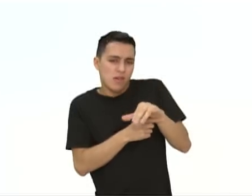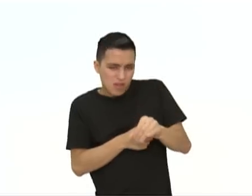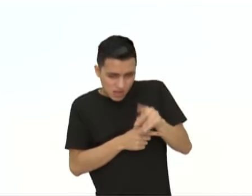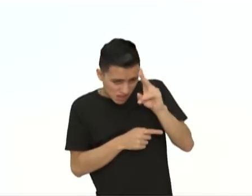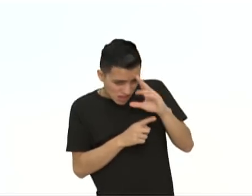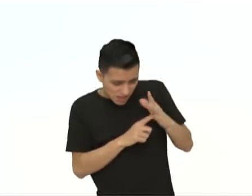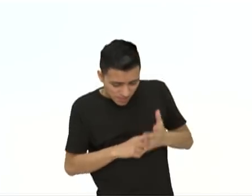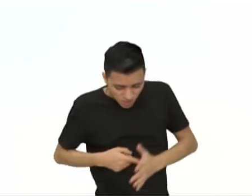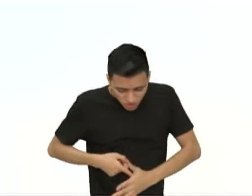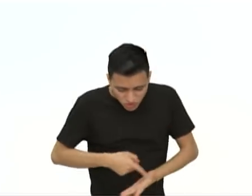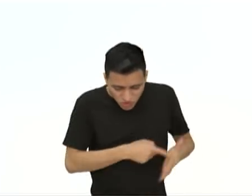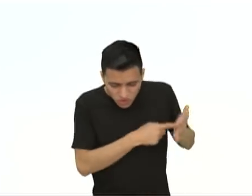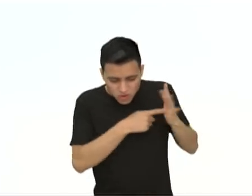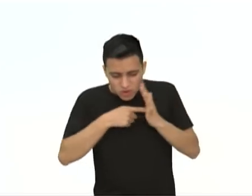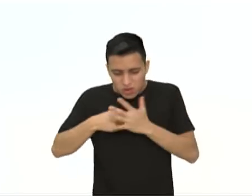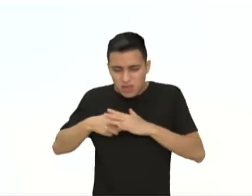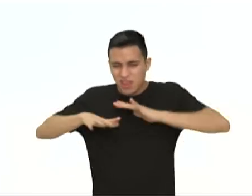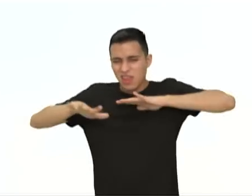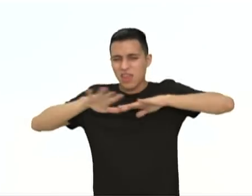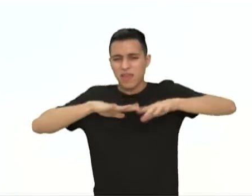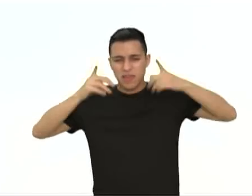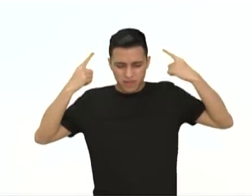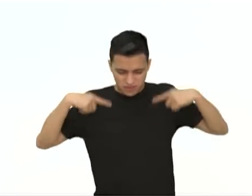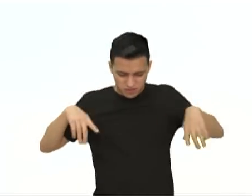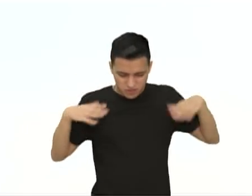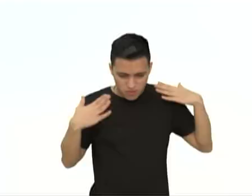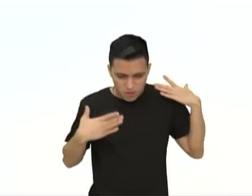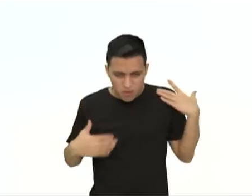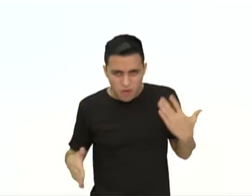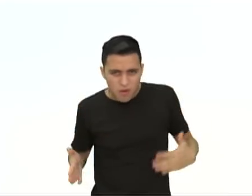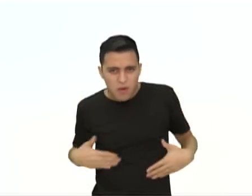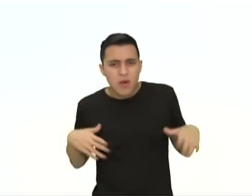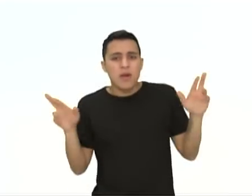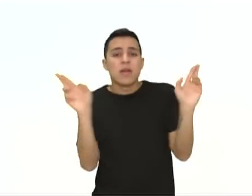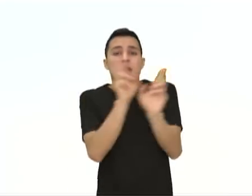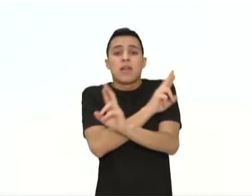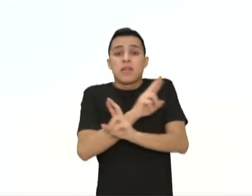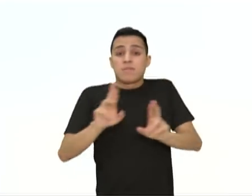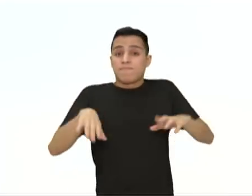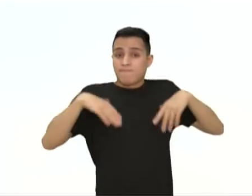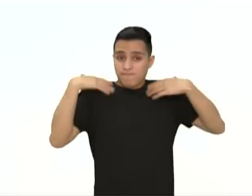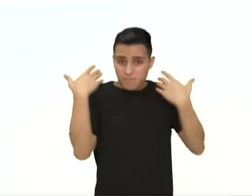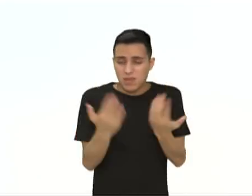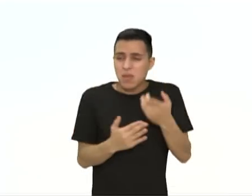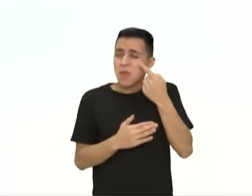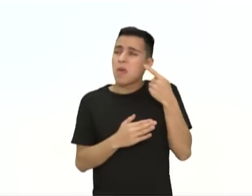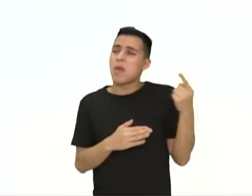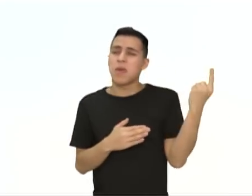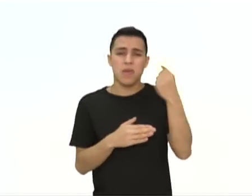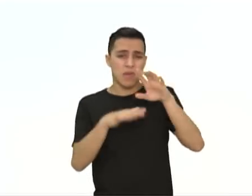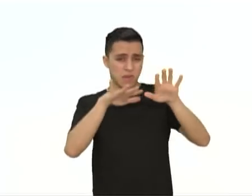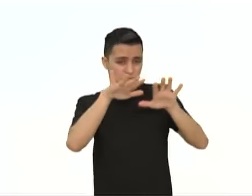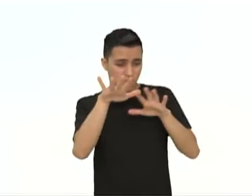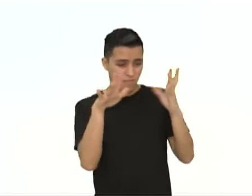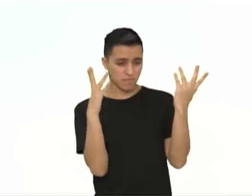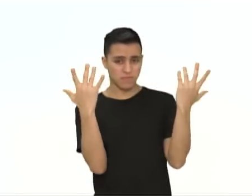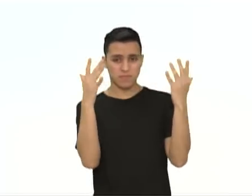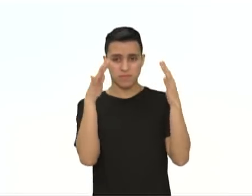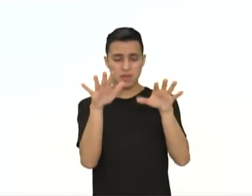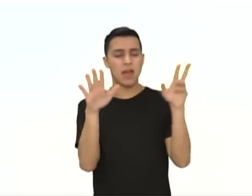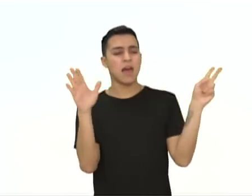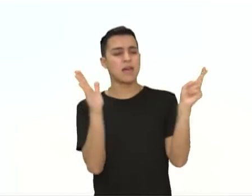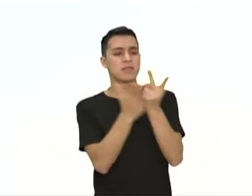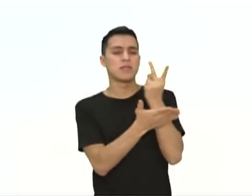motores que estão relacionados à movimentação do nosso corpo? Então, aquele movimento do braço